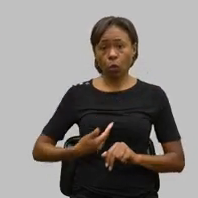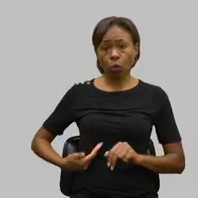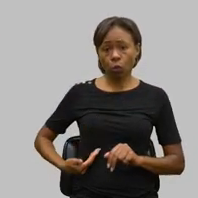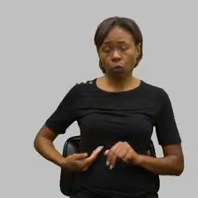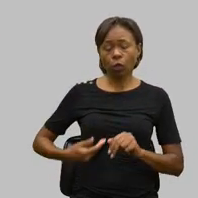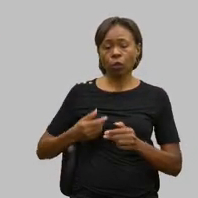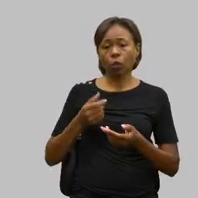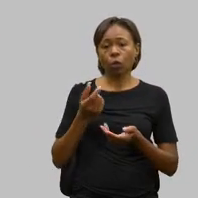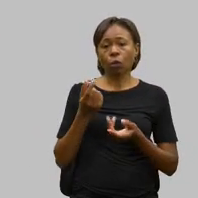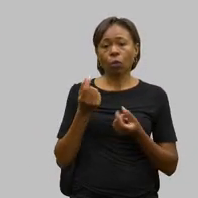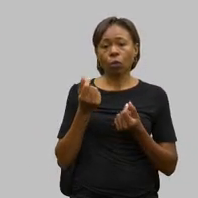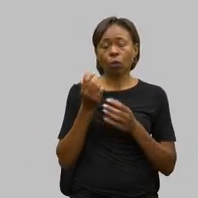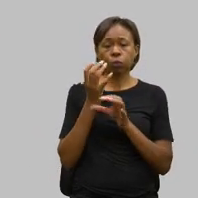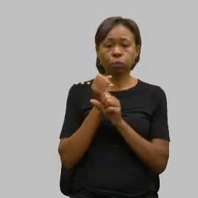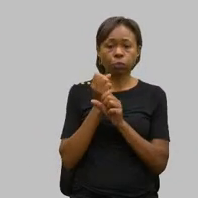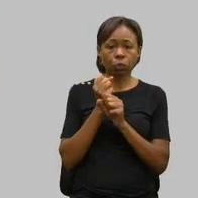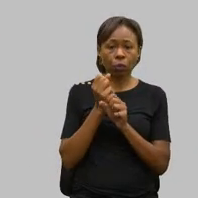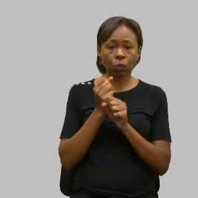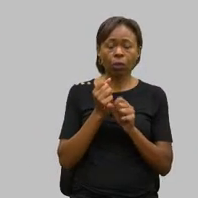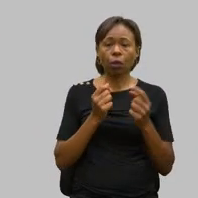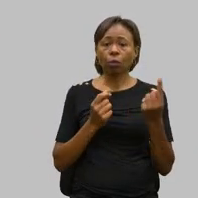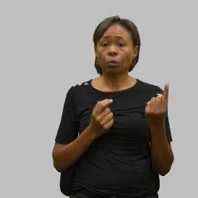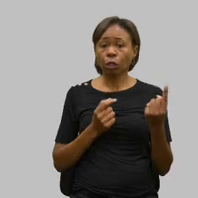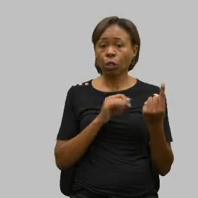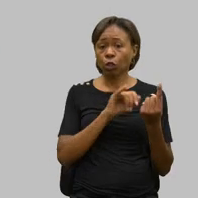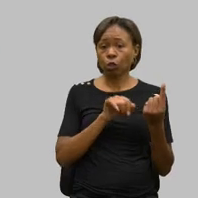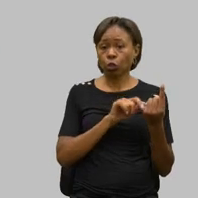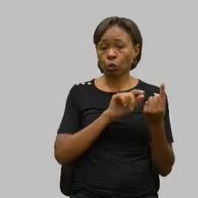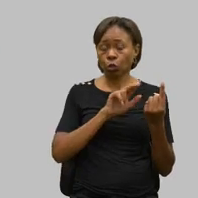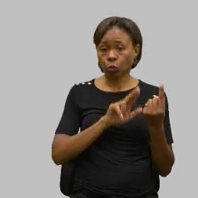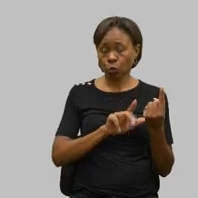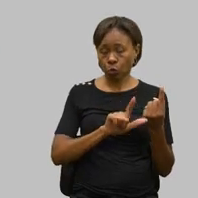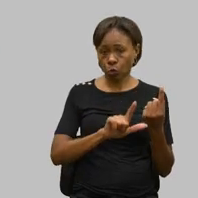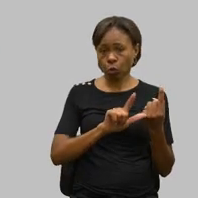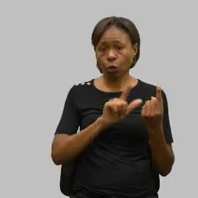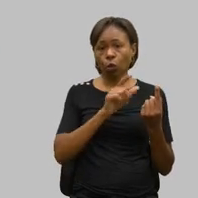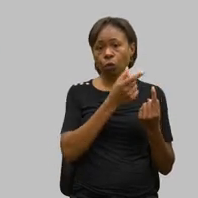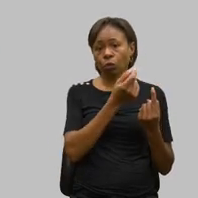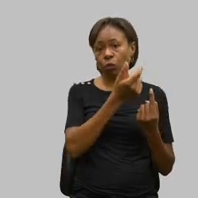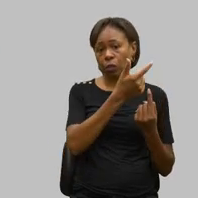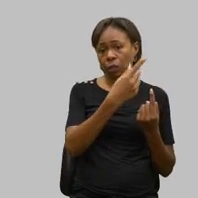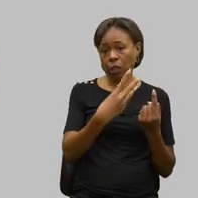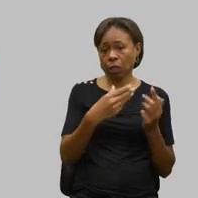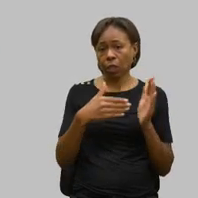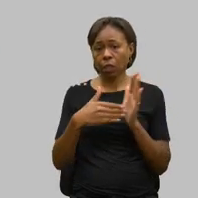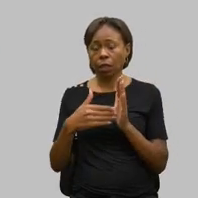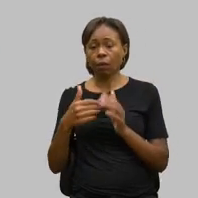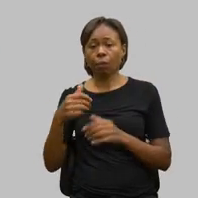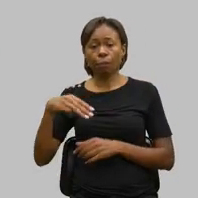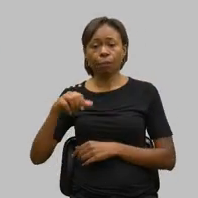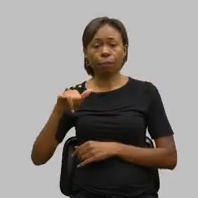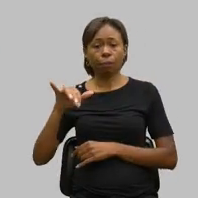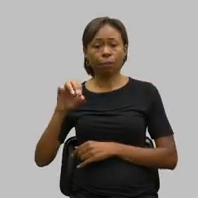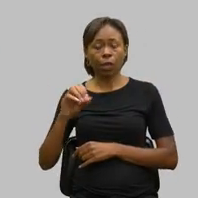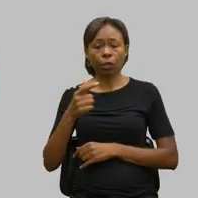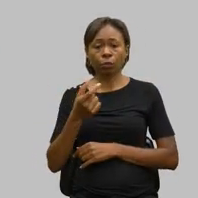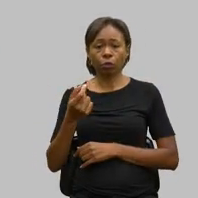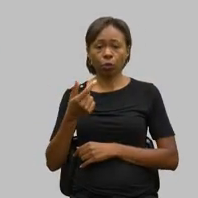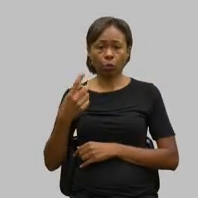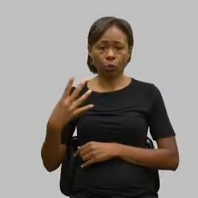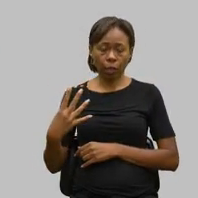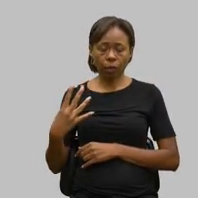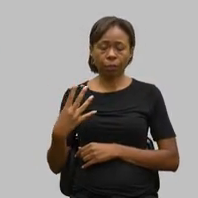período de 1º de junho de 2023 a 31 de maio de 2024, a presidência registra e agradece a presença